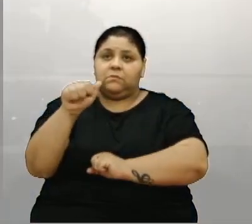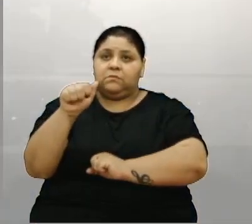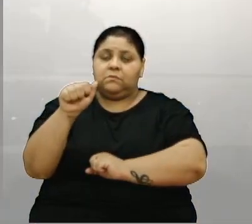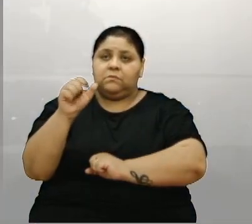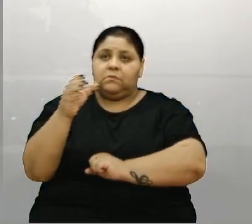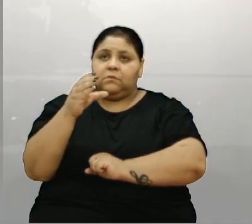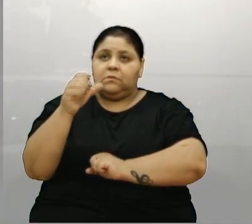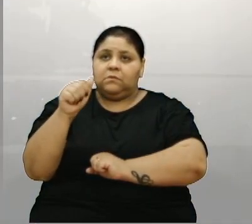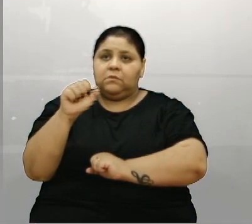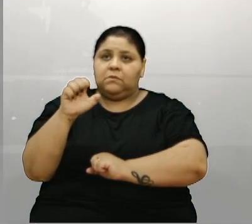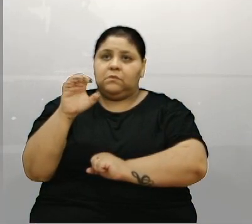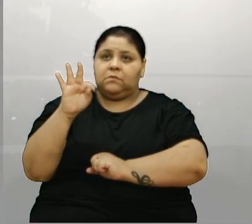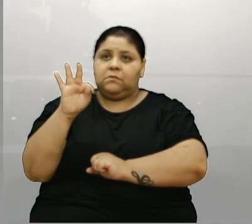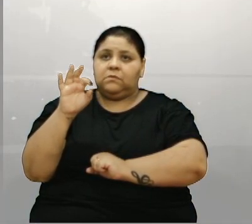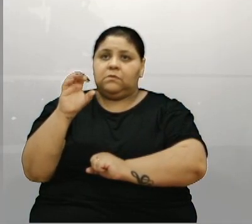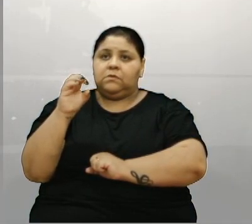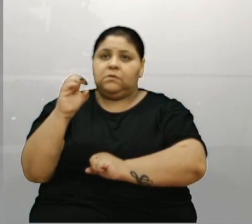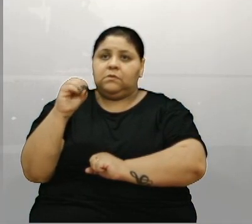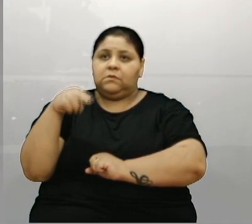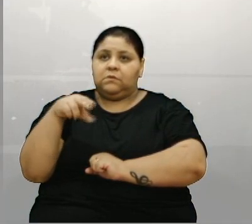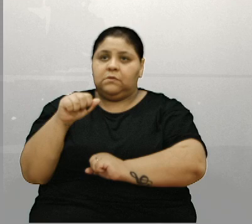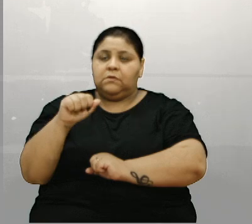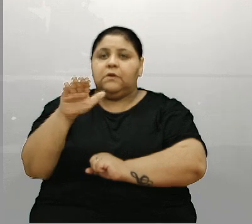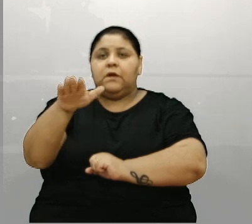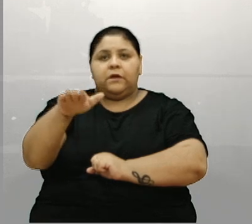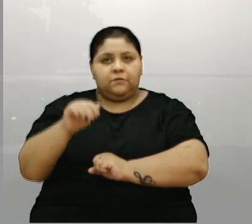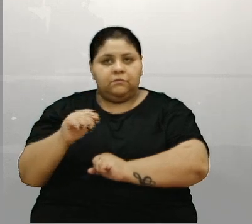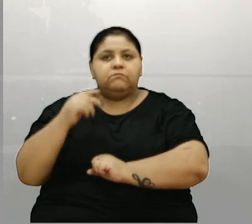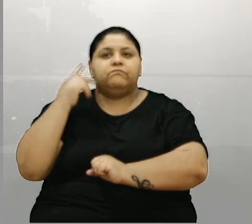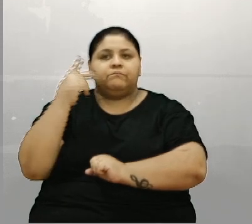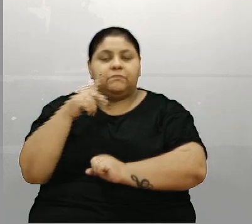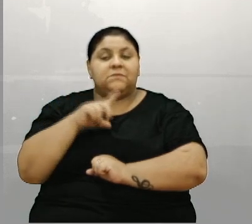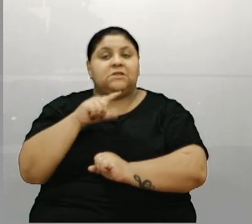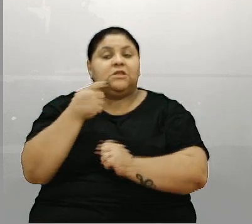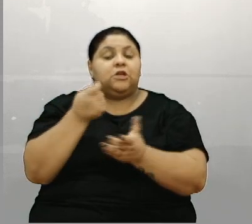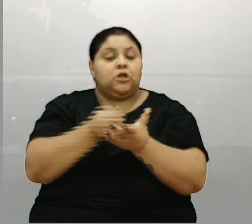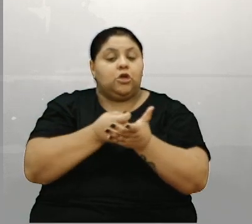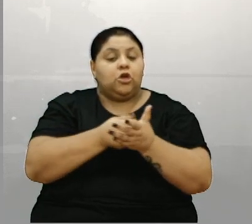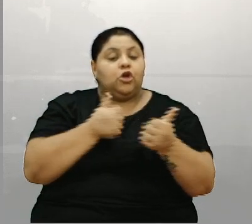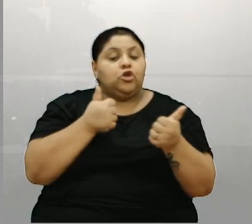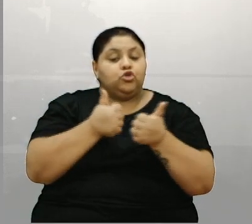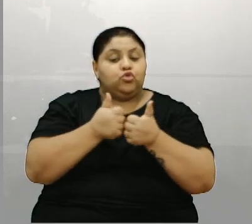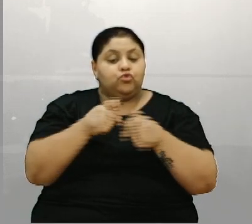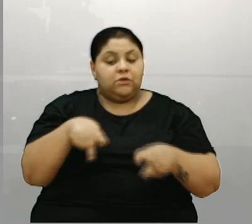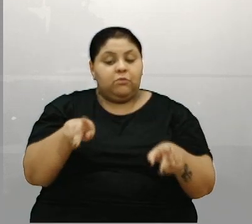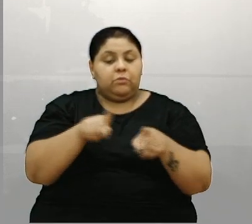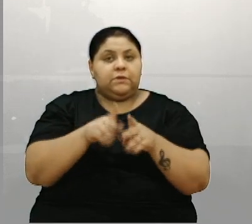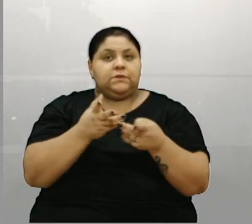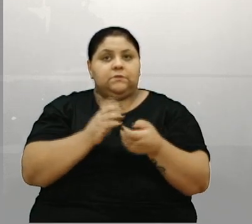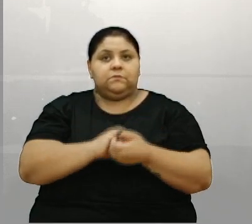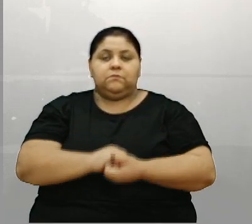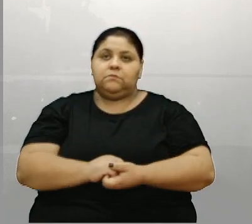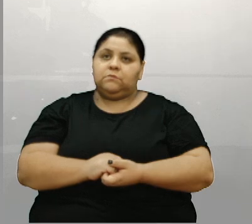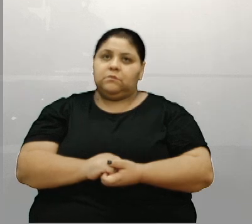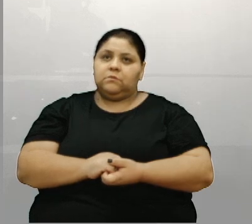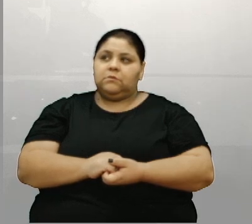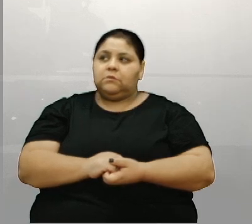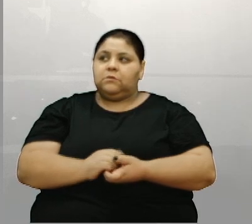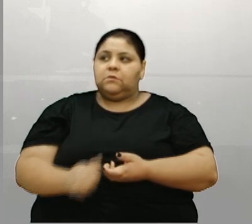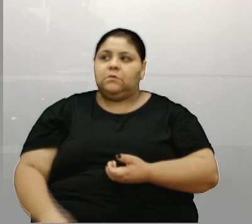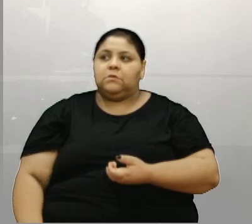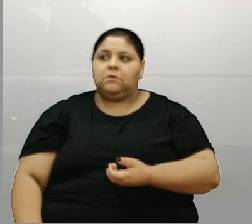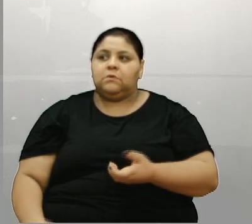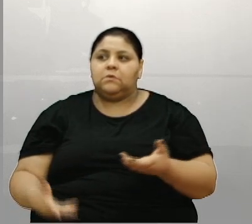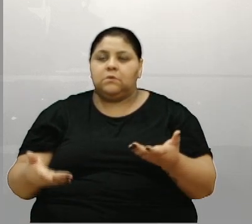E o vereador, onde que ele é chamado, a gente tem o dever de estar lá junto da população. Que fica